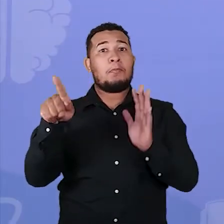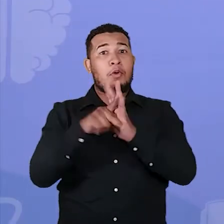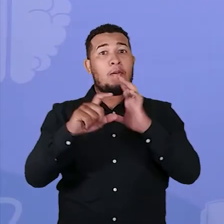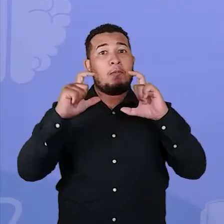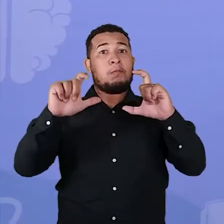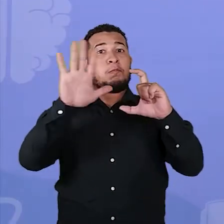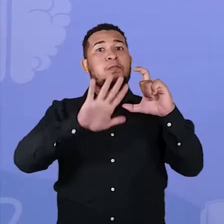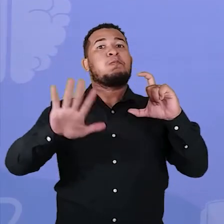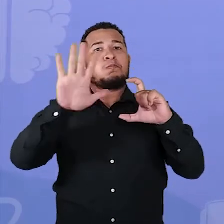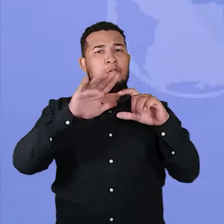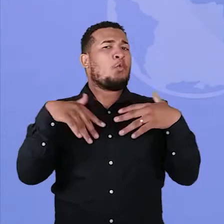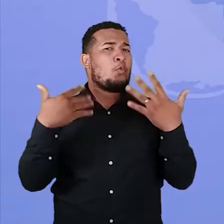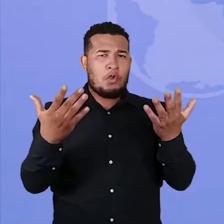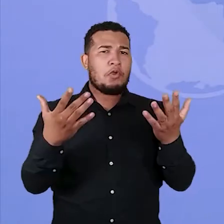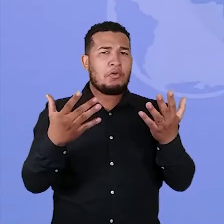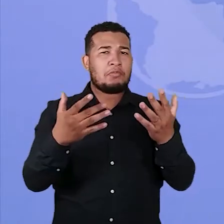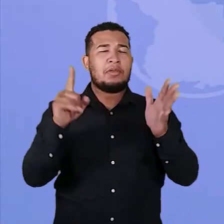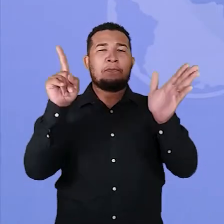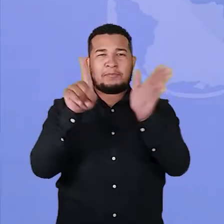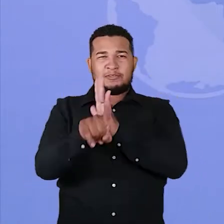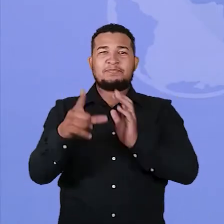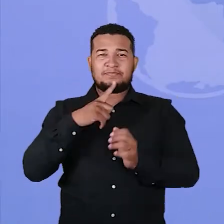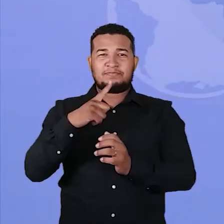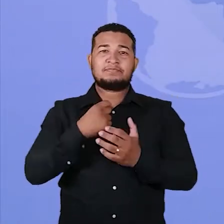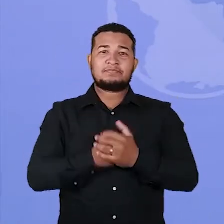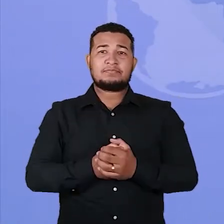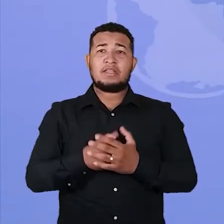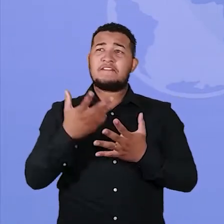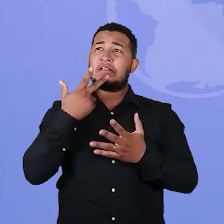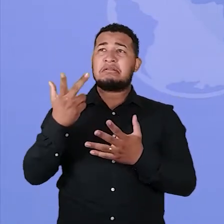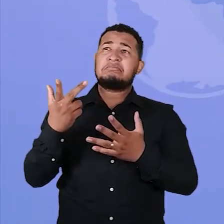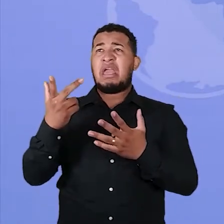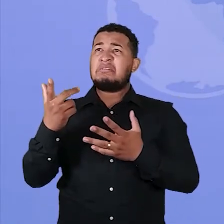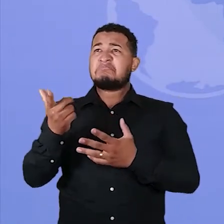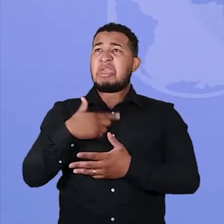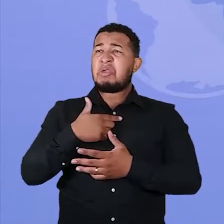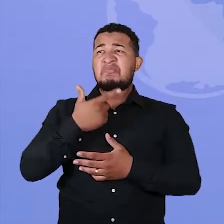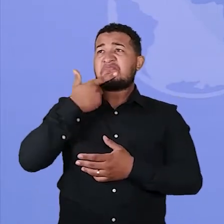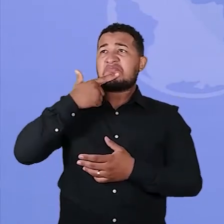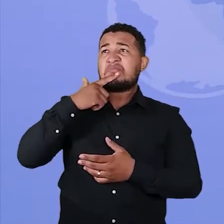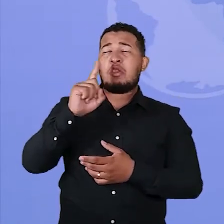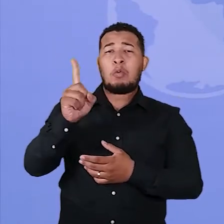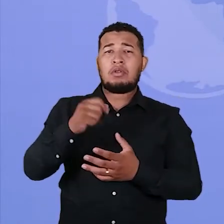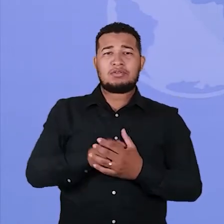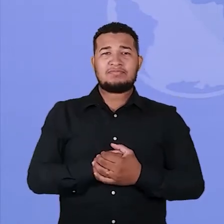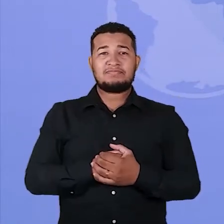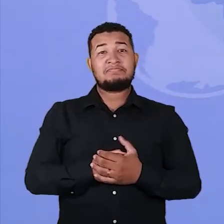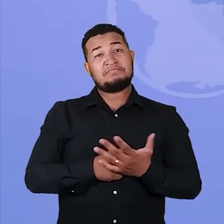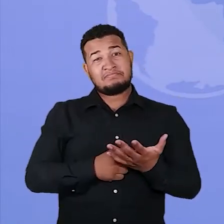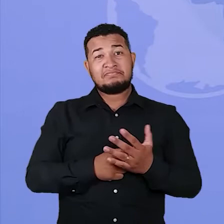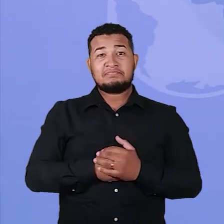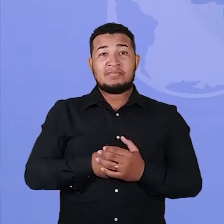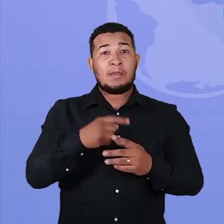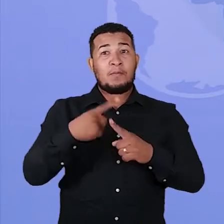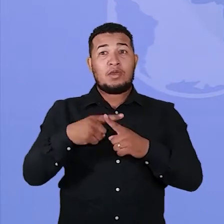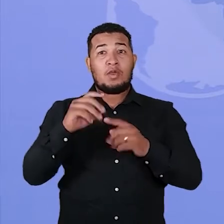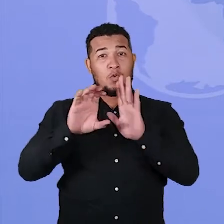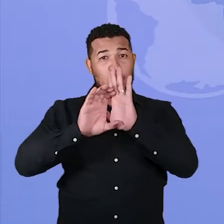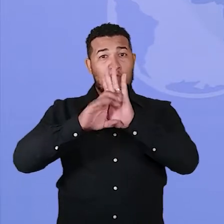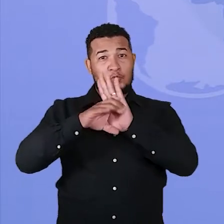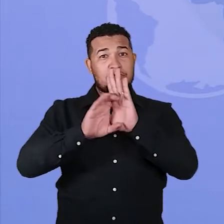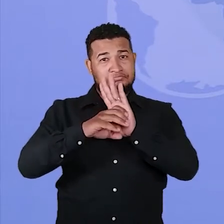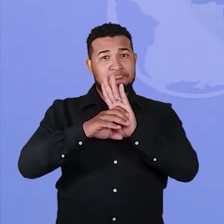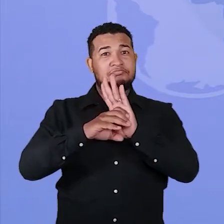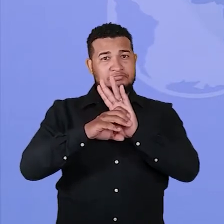tirinha em destaque? A gente faz uma pergunta assim, os alunos falam assim, professor, eu não achei graça. É porque